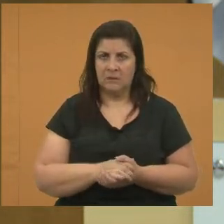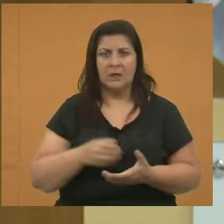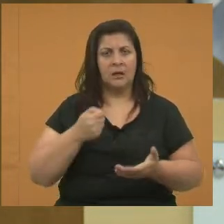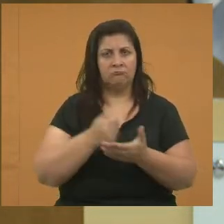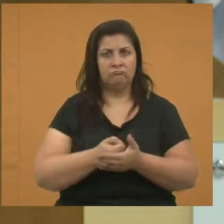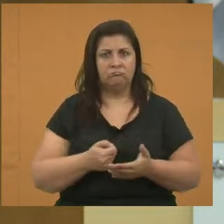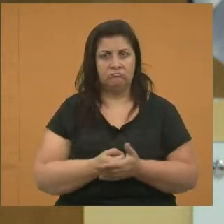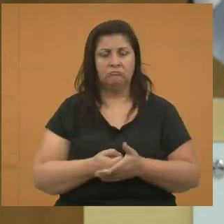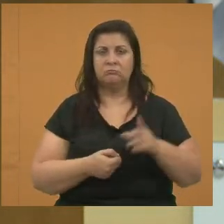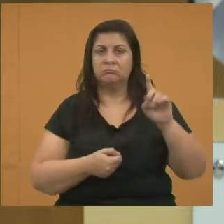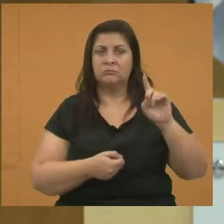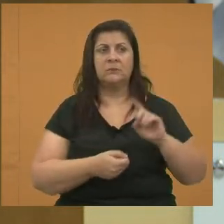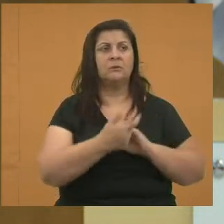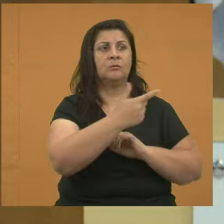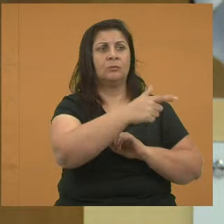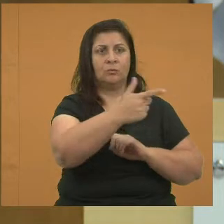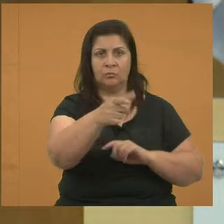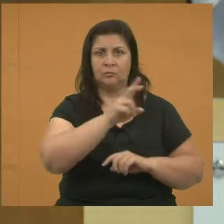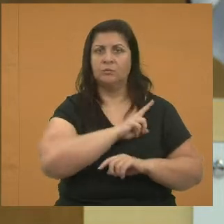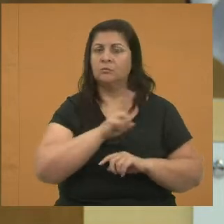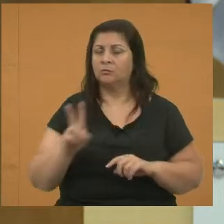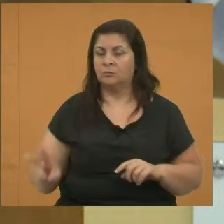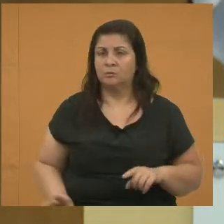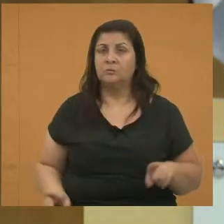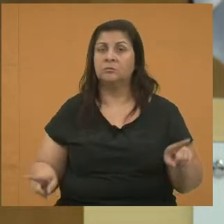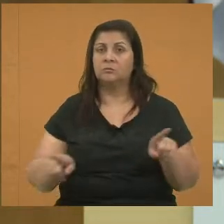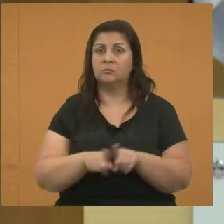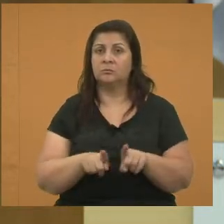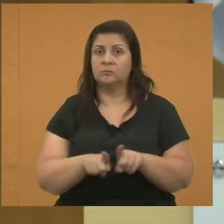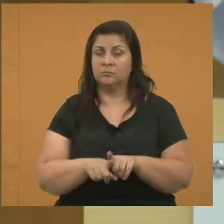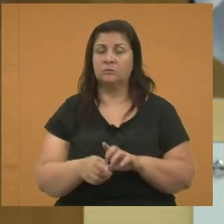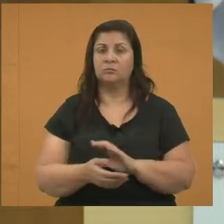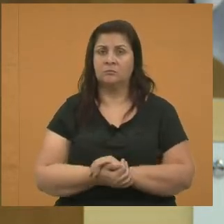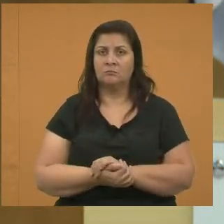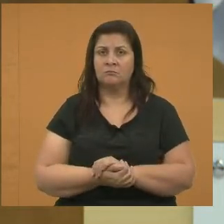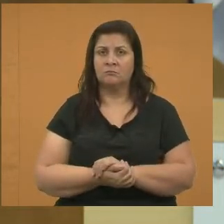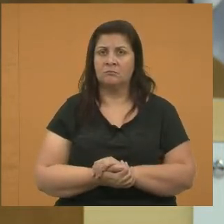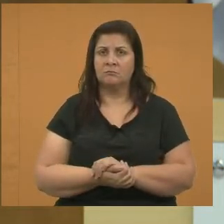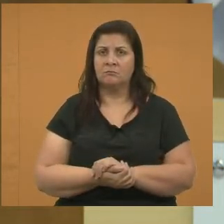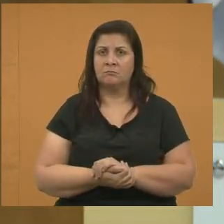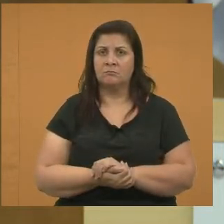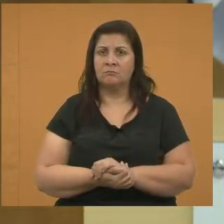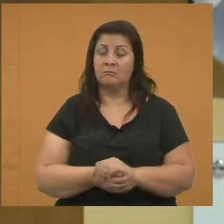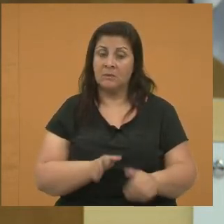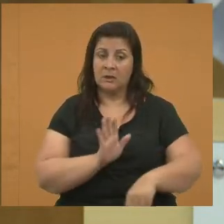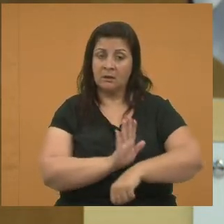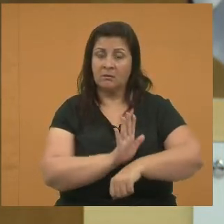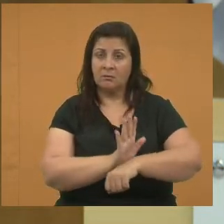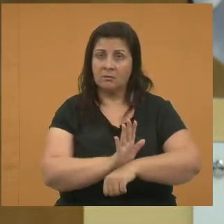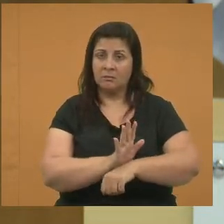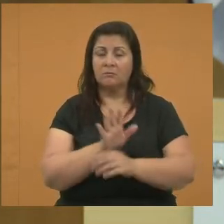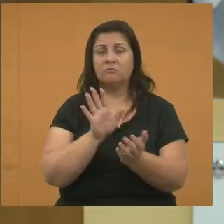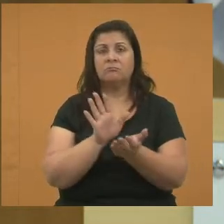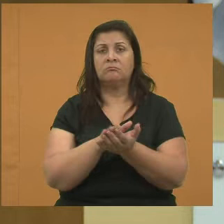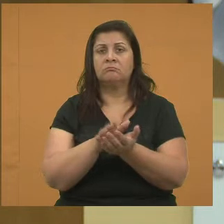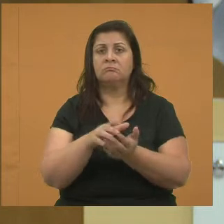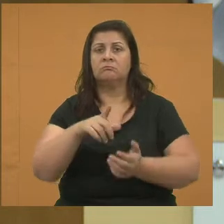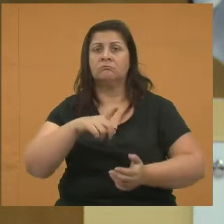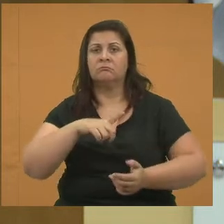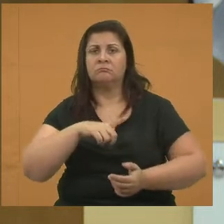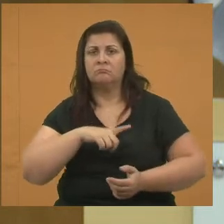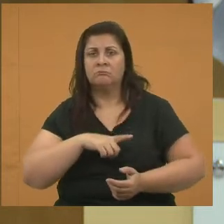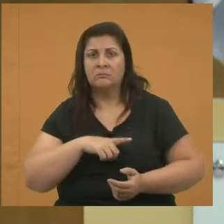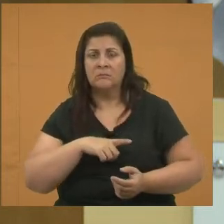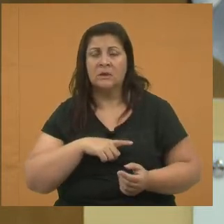luta, mas como a luta de todos os vereadores e vereadoras, é o quê? É promover para que Jacareí tenha um